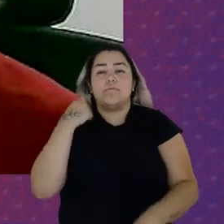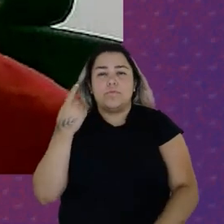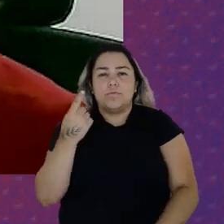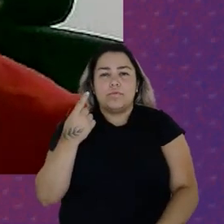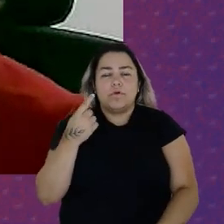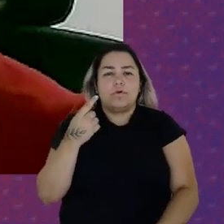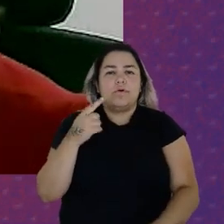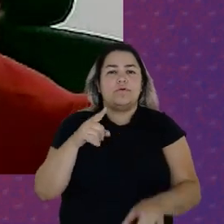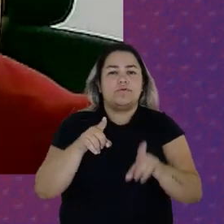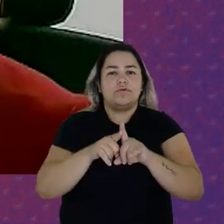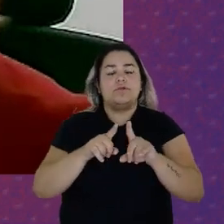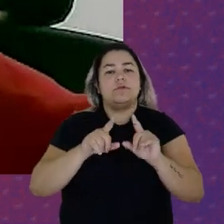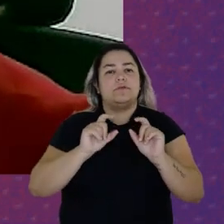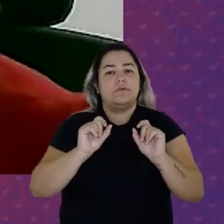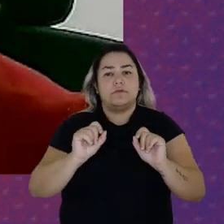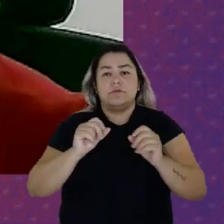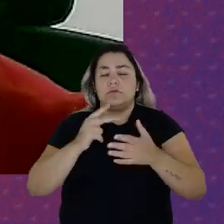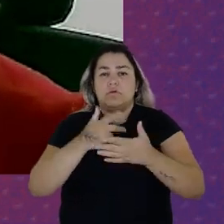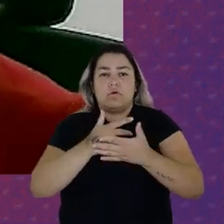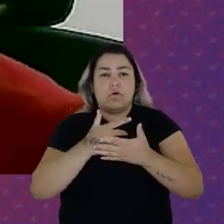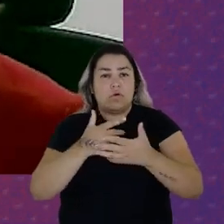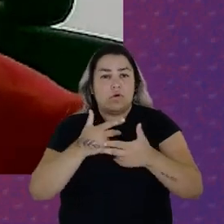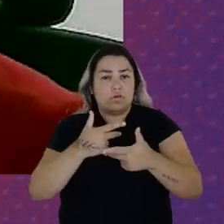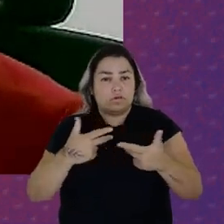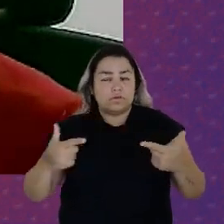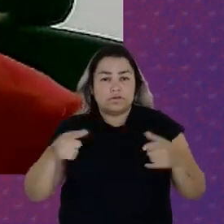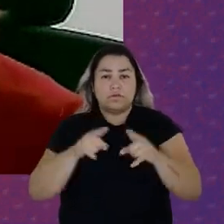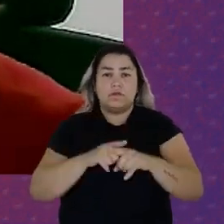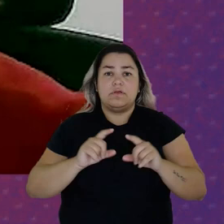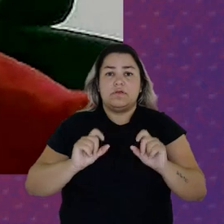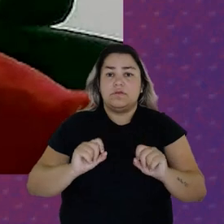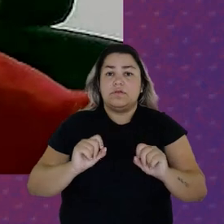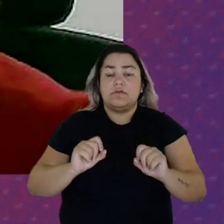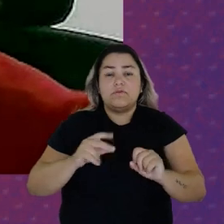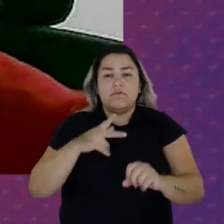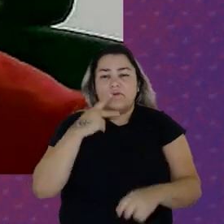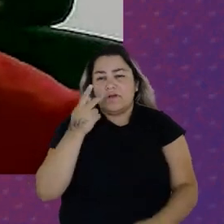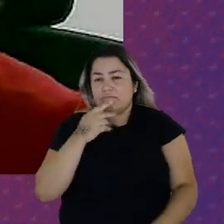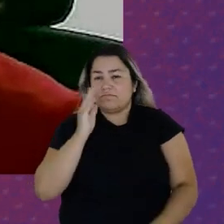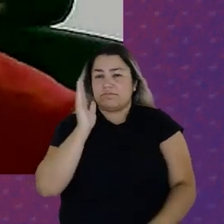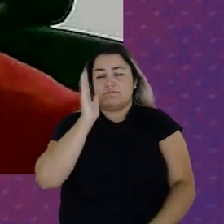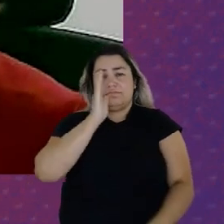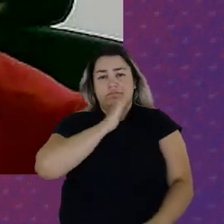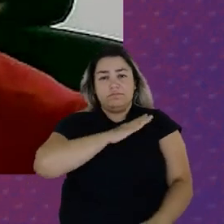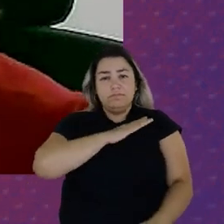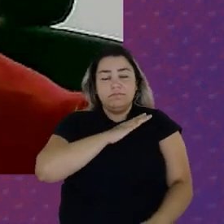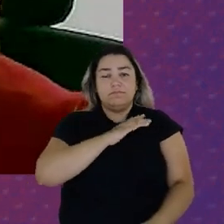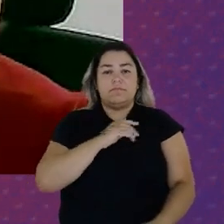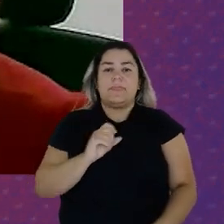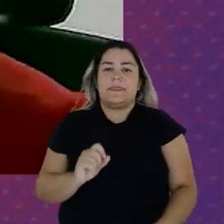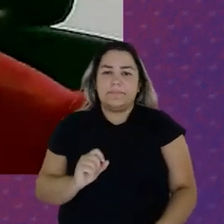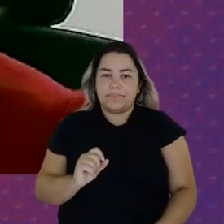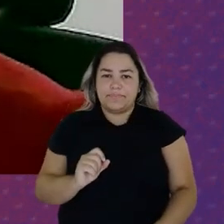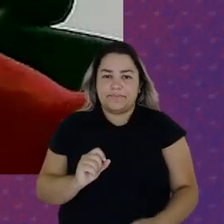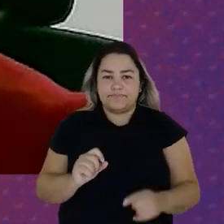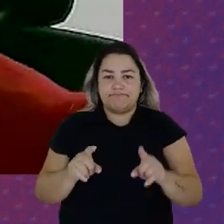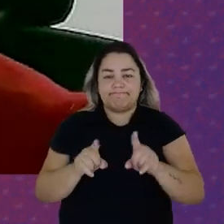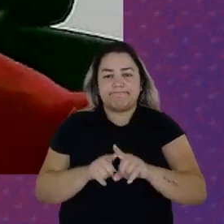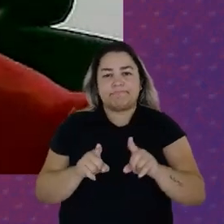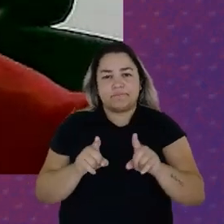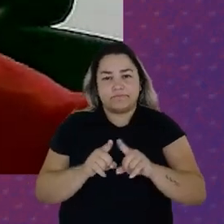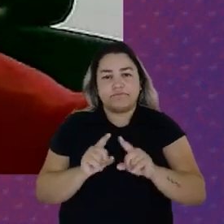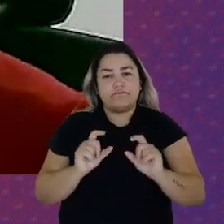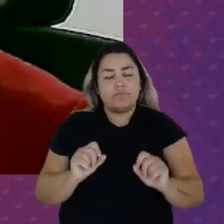linchamento, de agressão, fui caluniada, difamada e perseguida